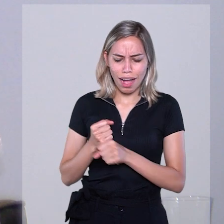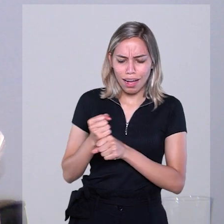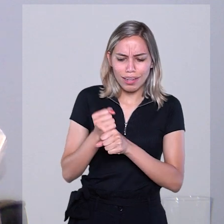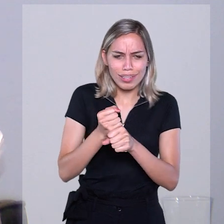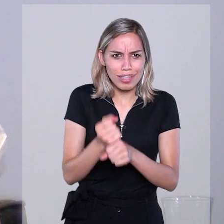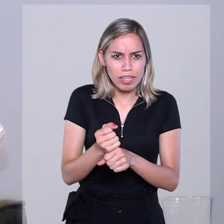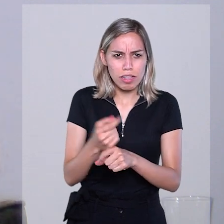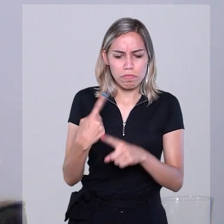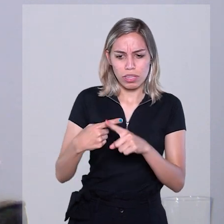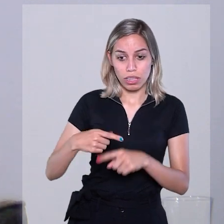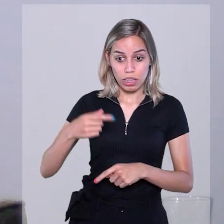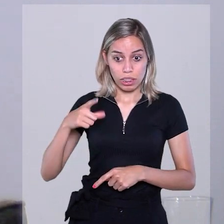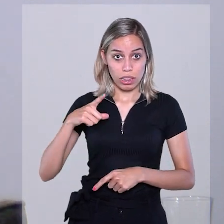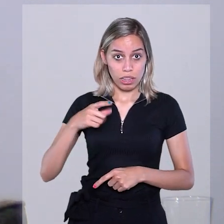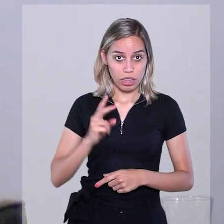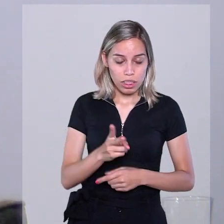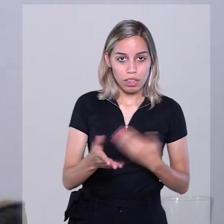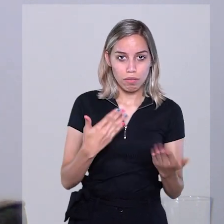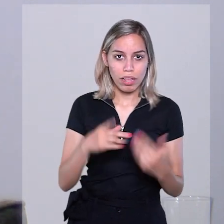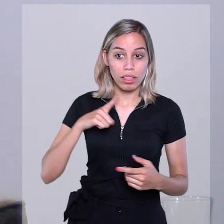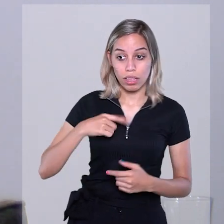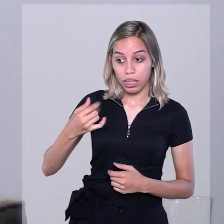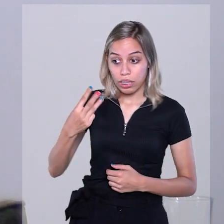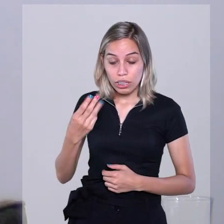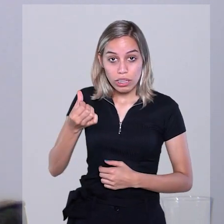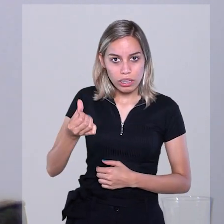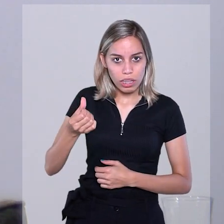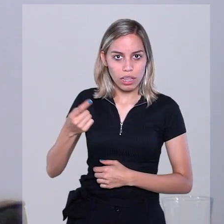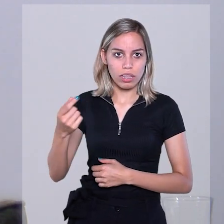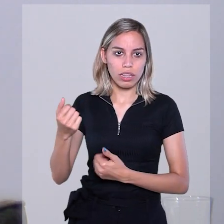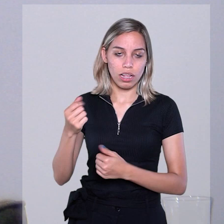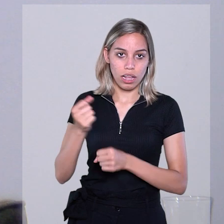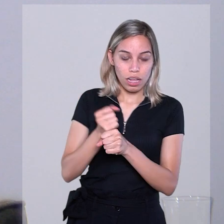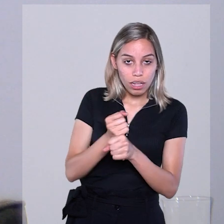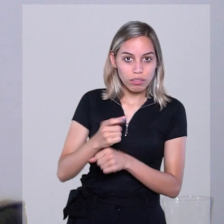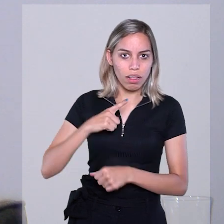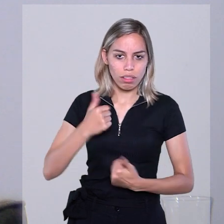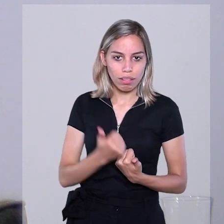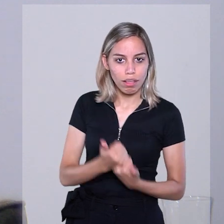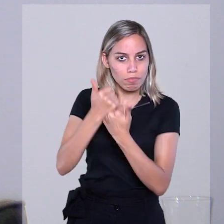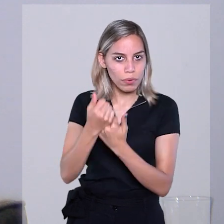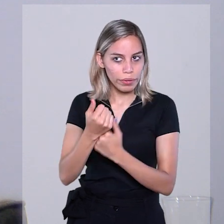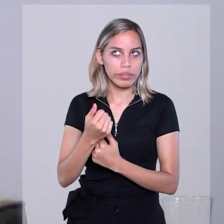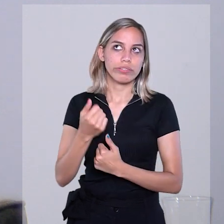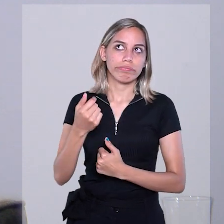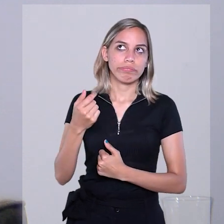boina bege e óculos de hastes pretas. Ele usa uma camisa polo preta e calça